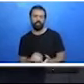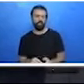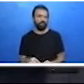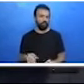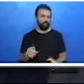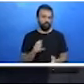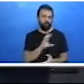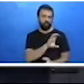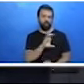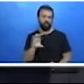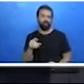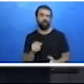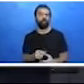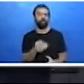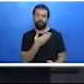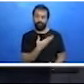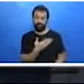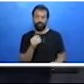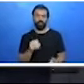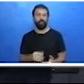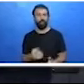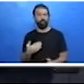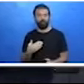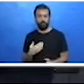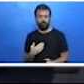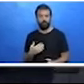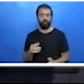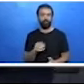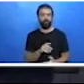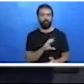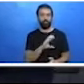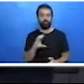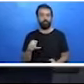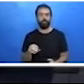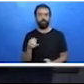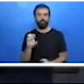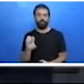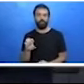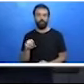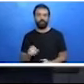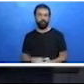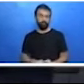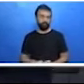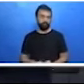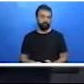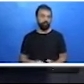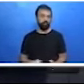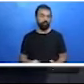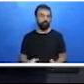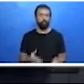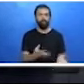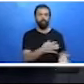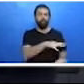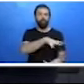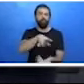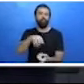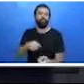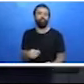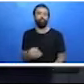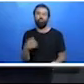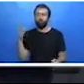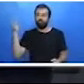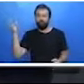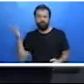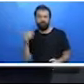nossa coordenadora Eusane e ao nosso coordenador Ederson. Com tudo isso que vocês